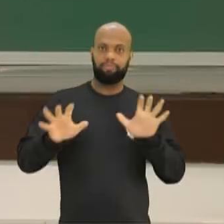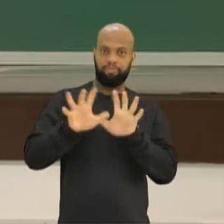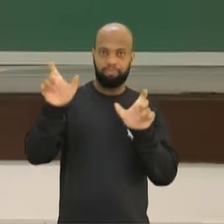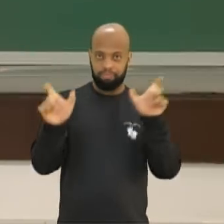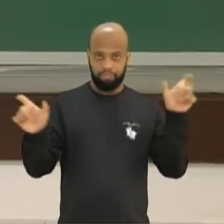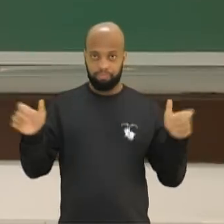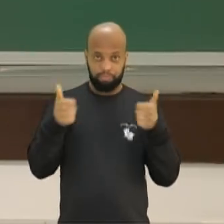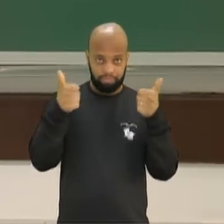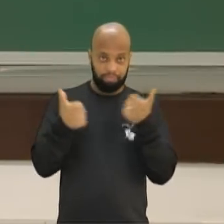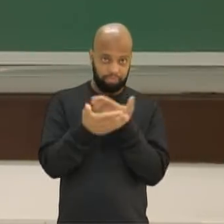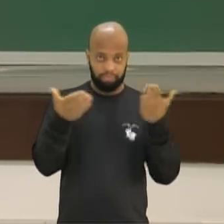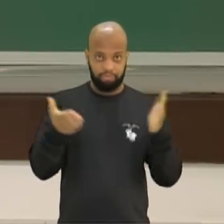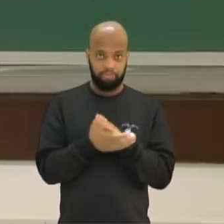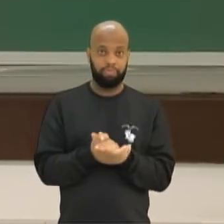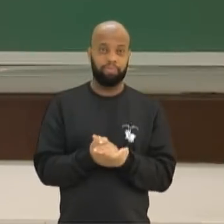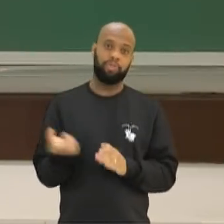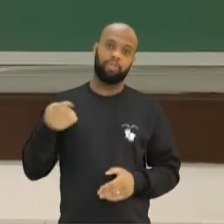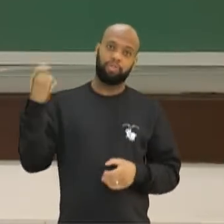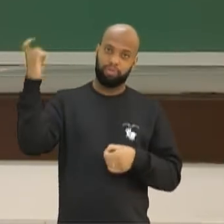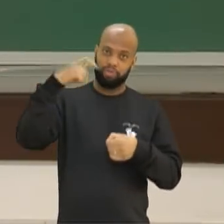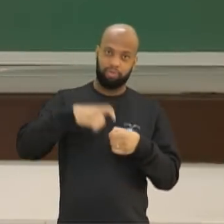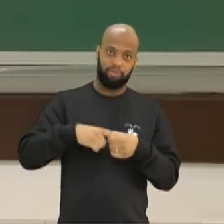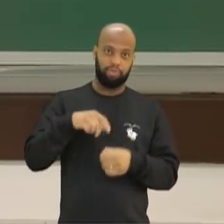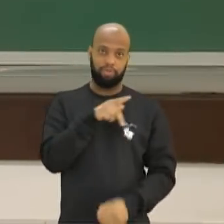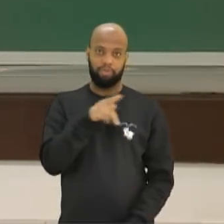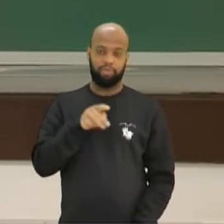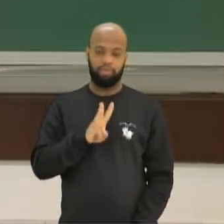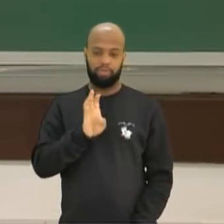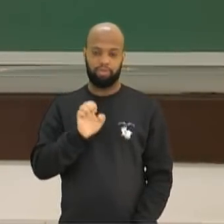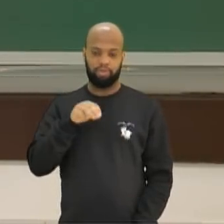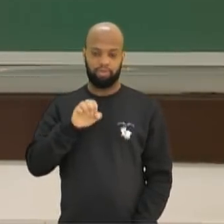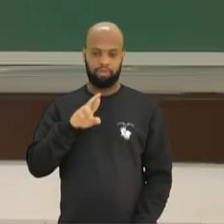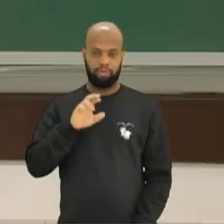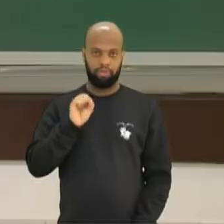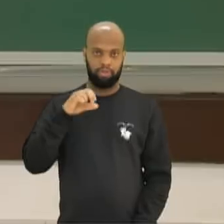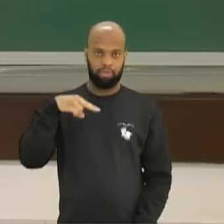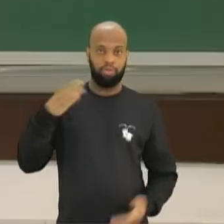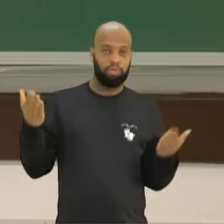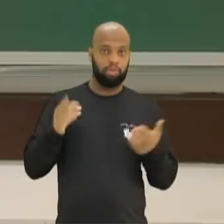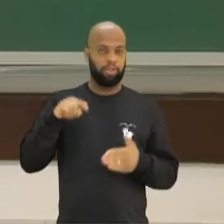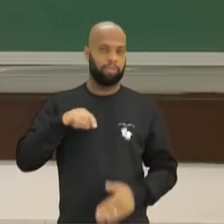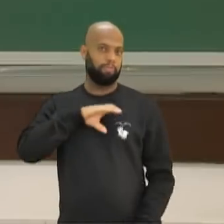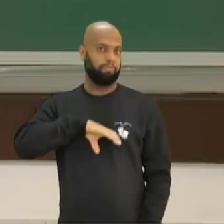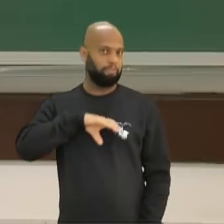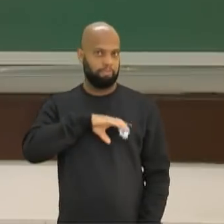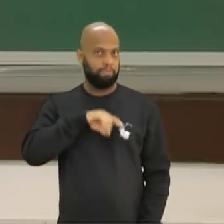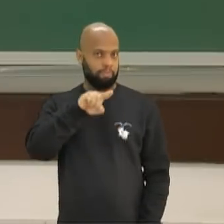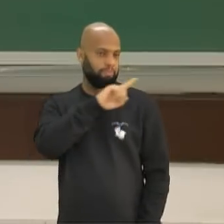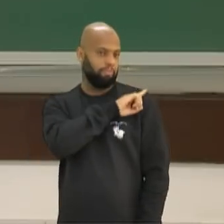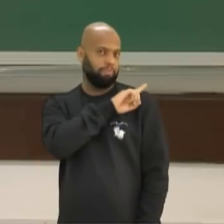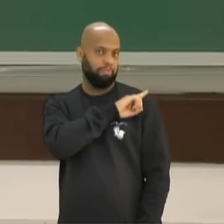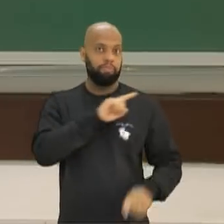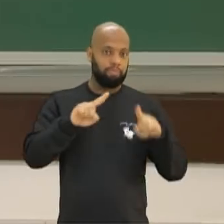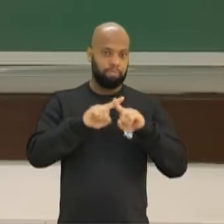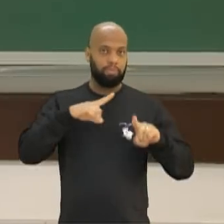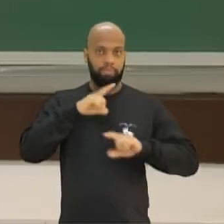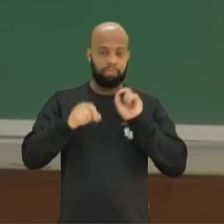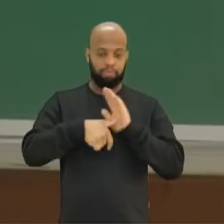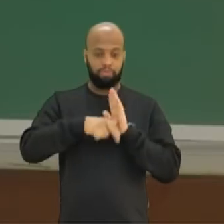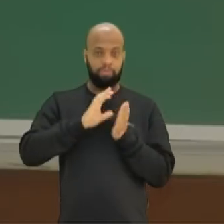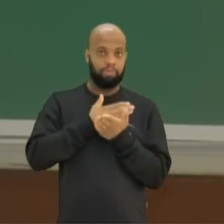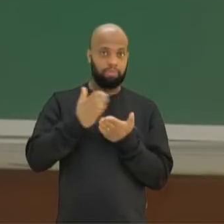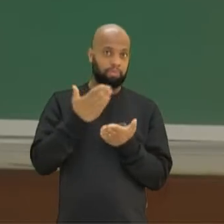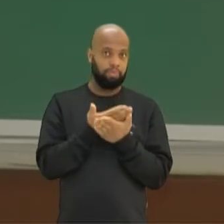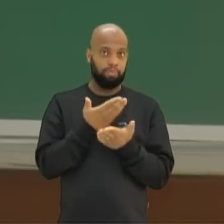Olá pessoal, tudo bem com vocês? Estou de volta, professor Emerson, para trabalhar língua portuguesa com vocês que estão aí na primeira série. Claro que antes de nós